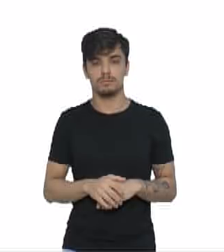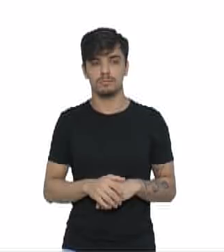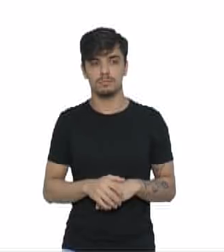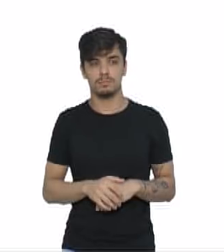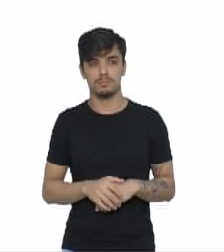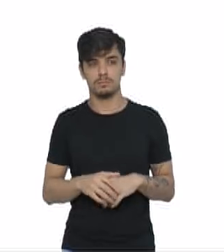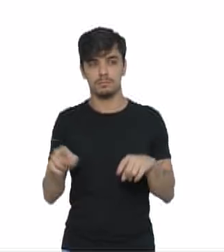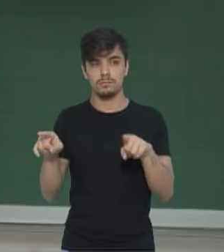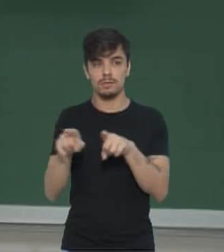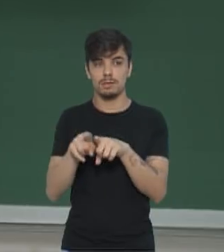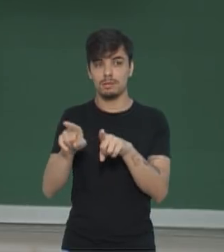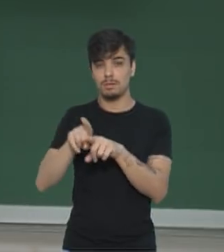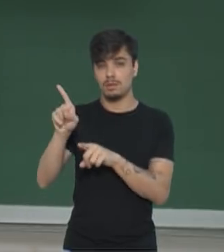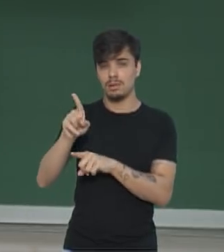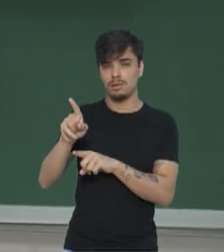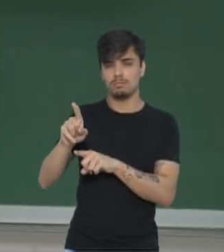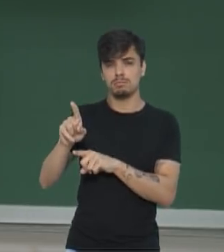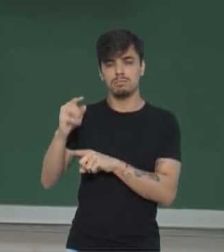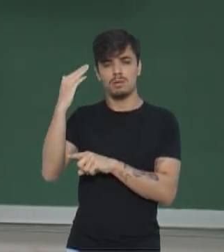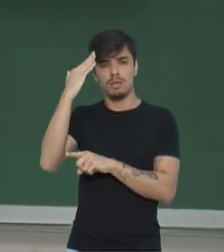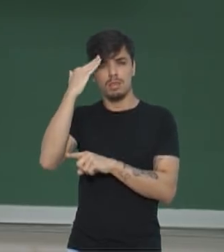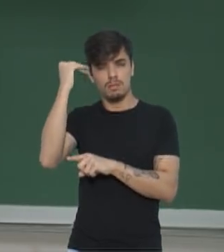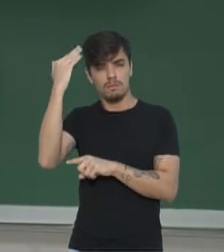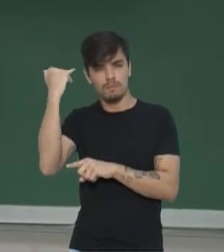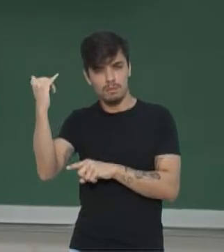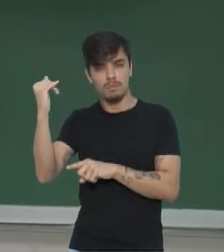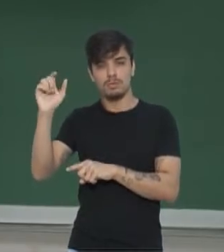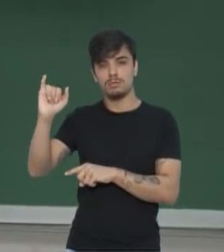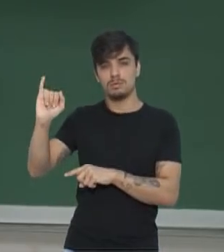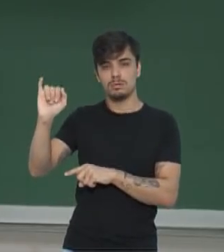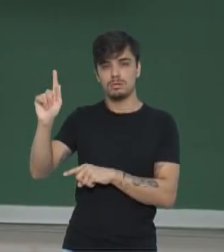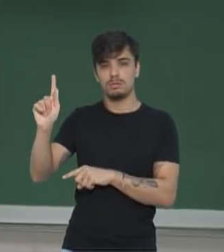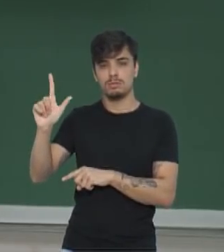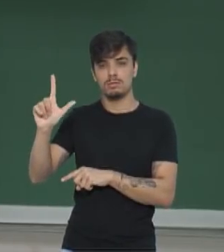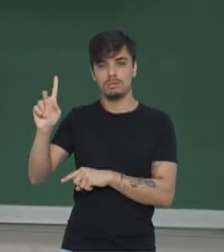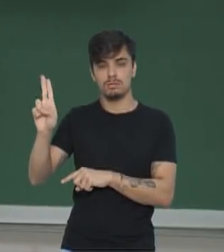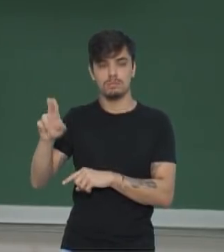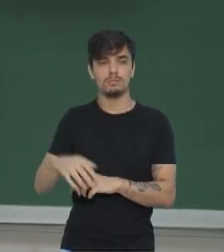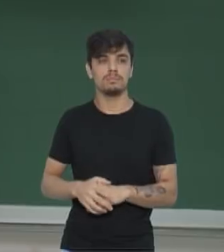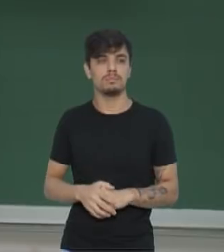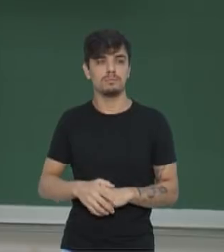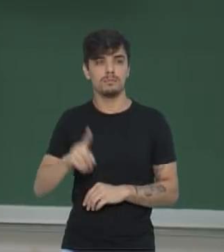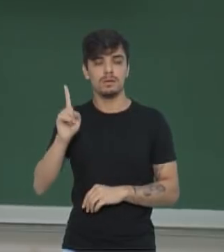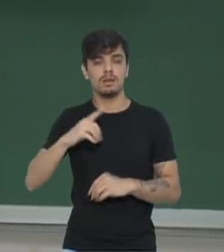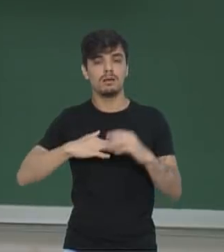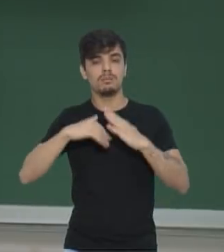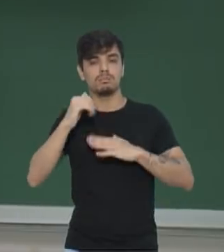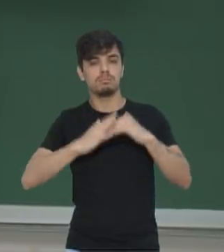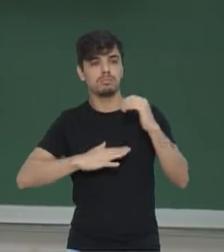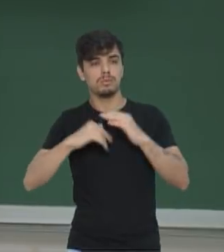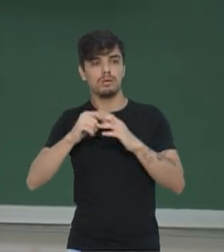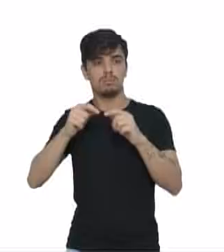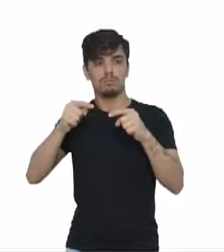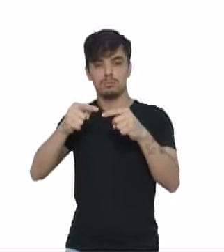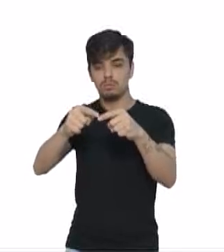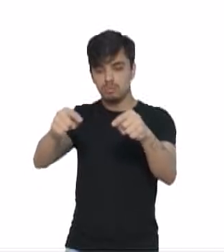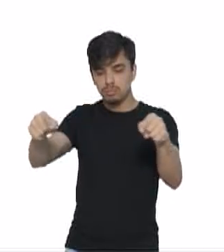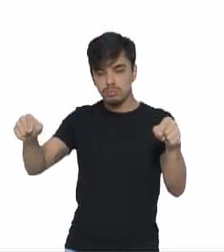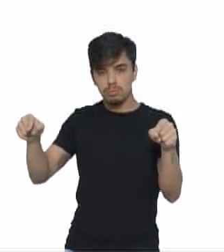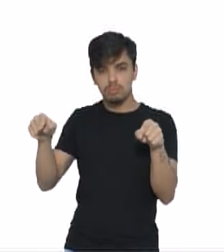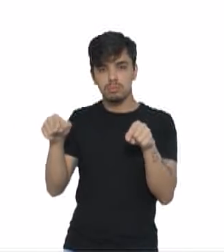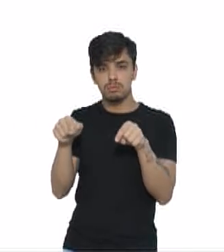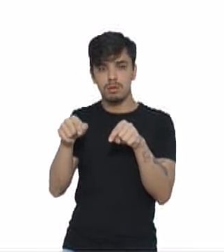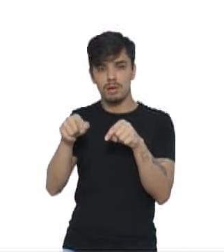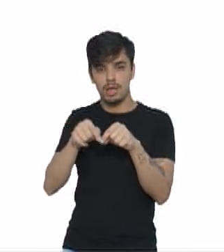o clássico e famoso pelo lado de fora, o iglu, que ele era construído dessa forma, circular, com pedras